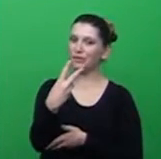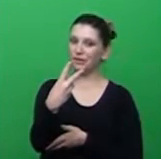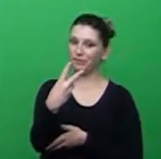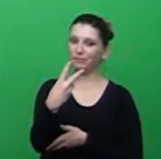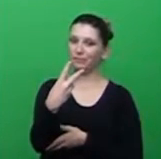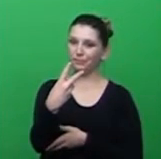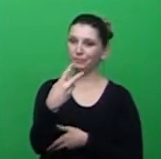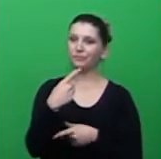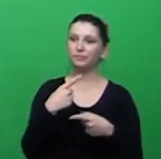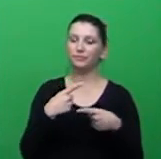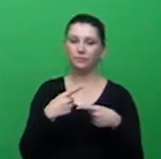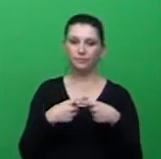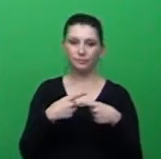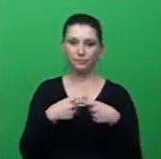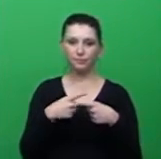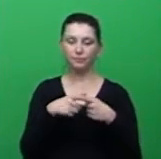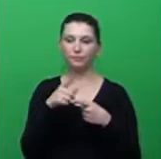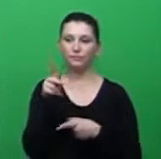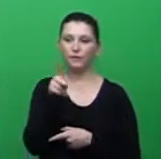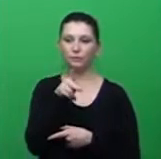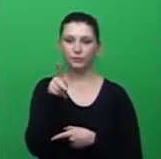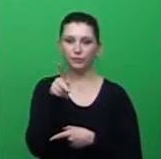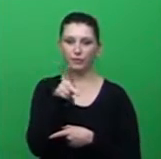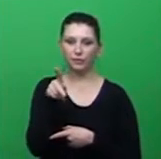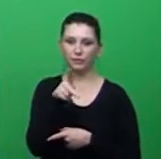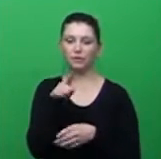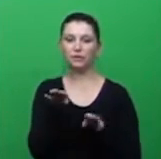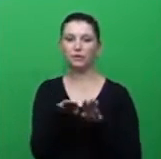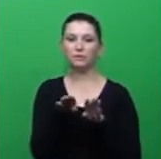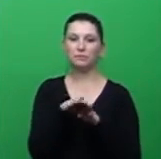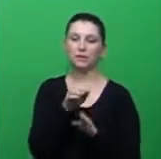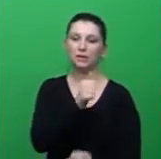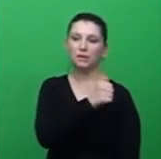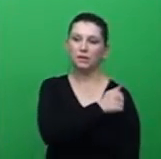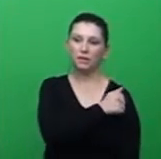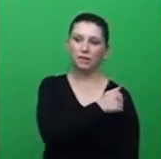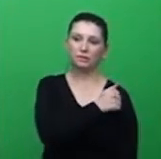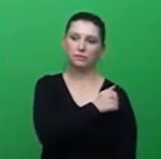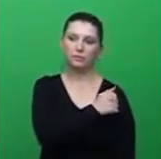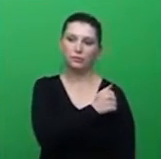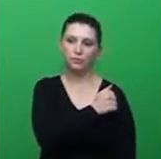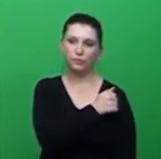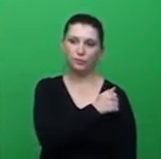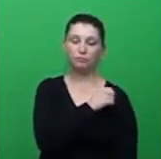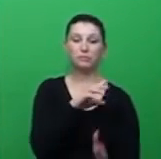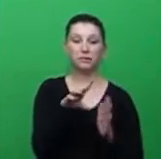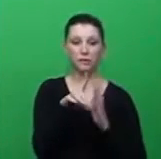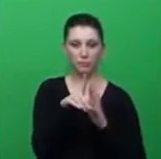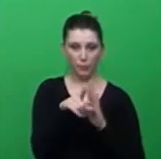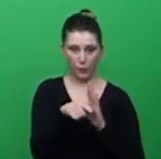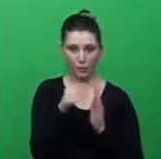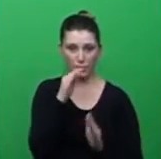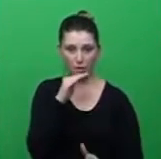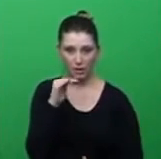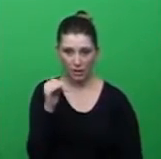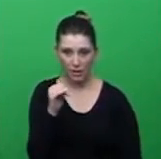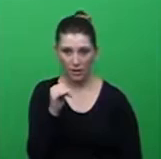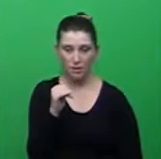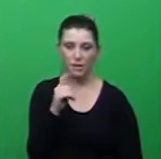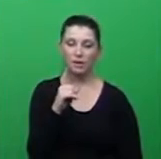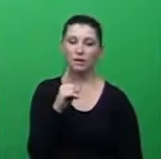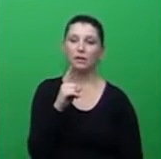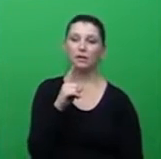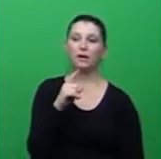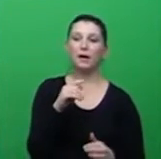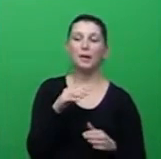porque tanto o professor quanto os especialistas comprovaram que depois de a criança estar bem alimentada, ela fica